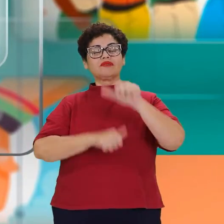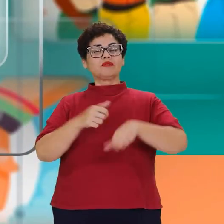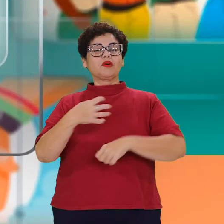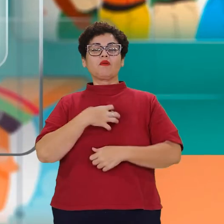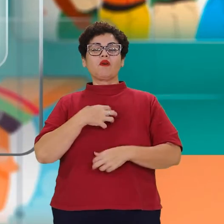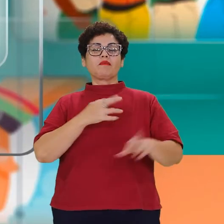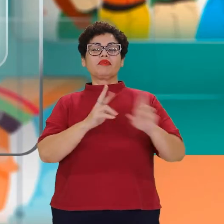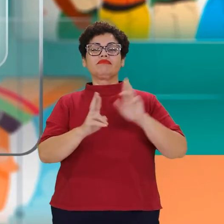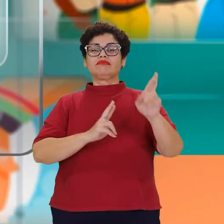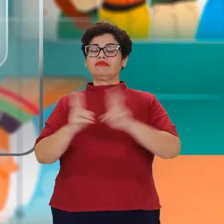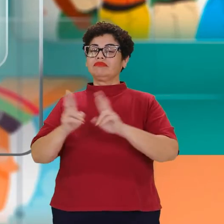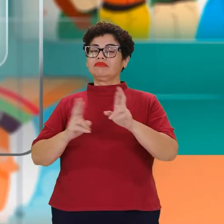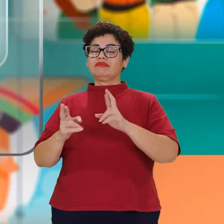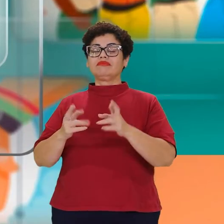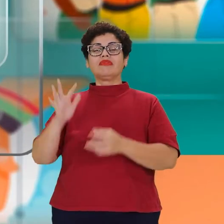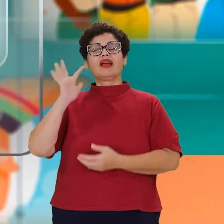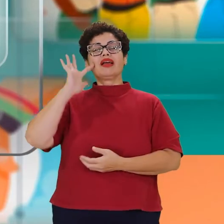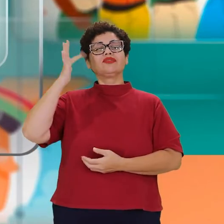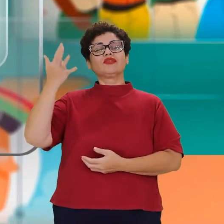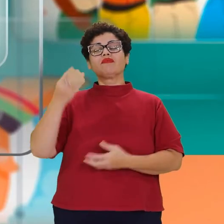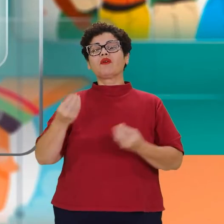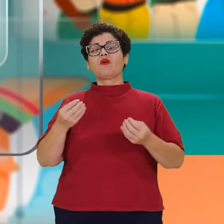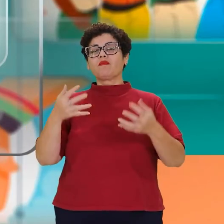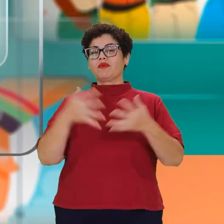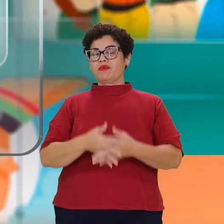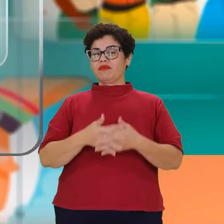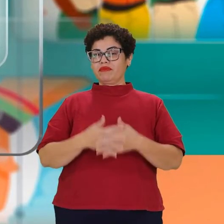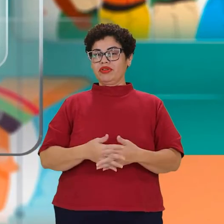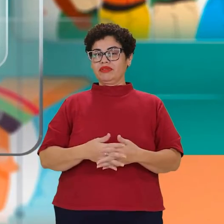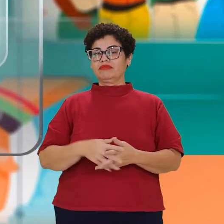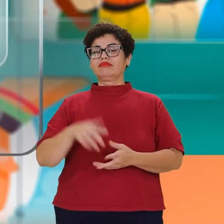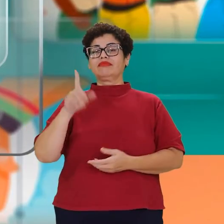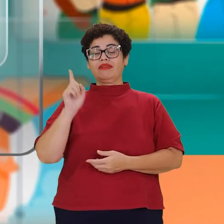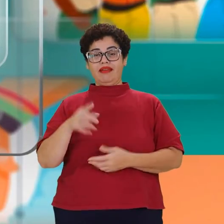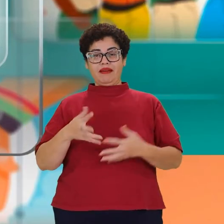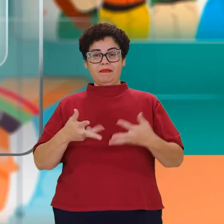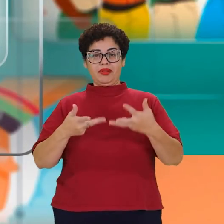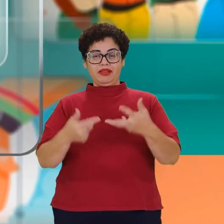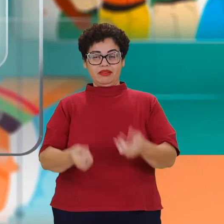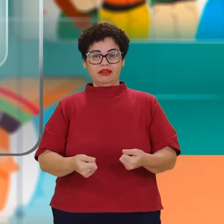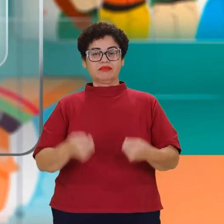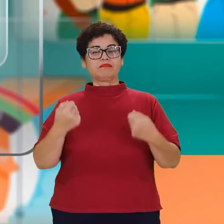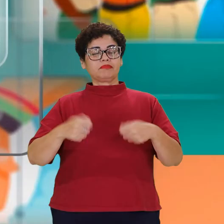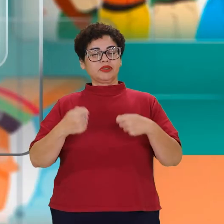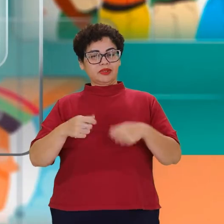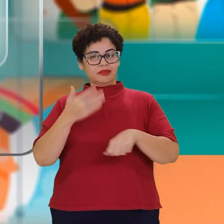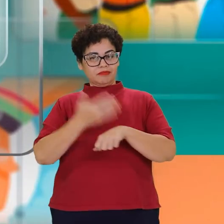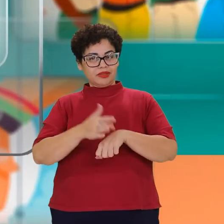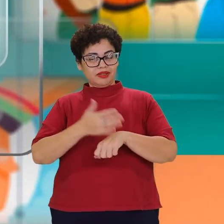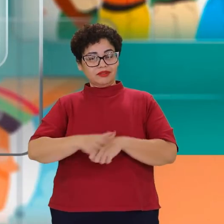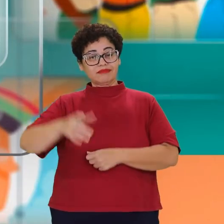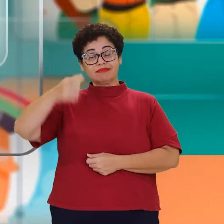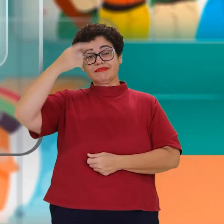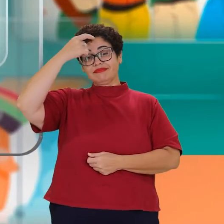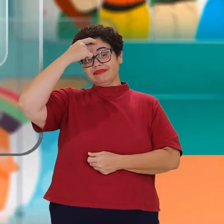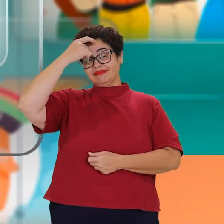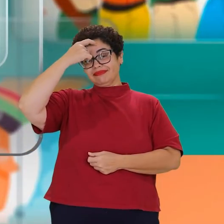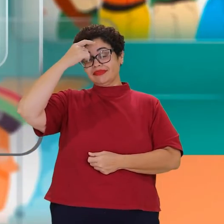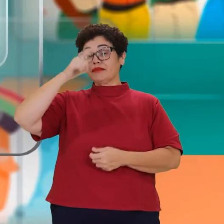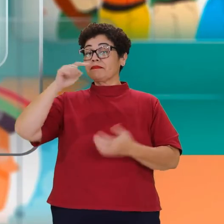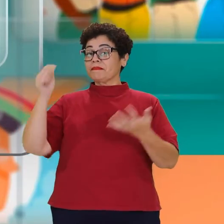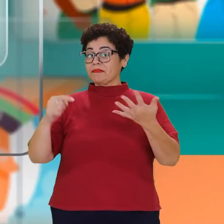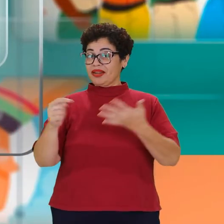a maneira como nos relacionamos e resolvemos os nossos conflitos. É uma habilidade que requer prática e